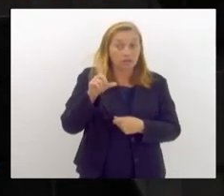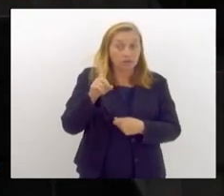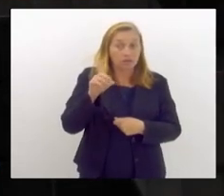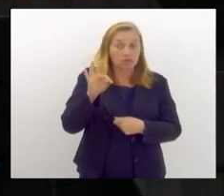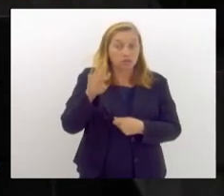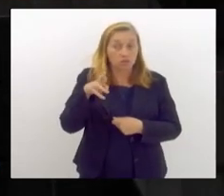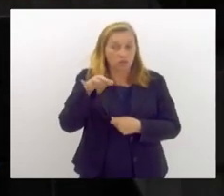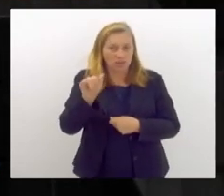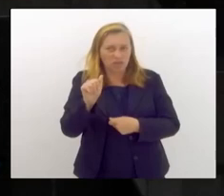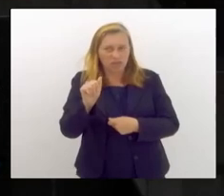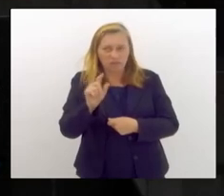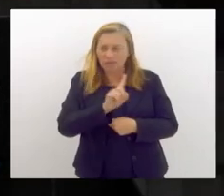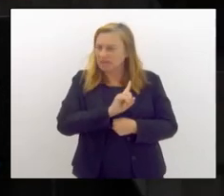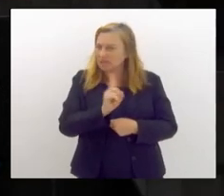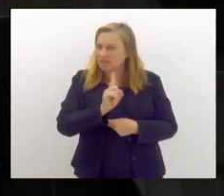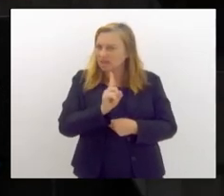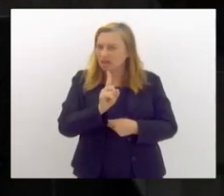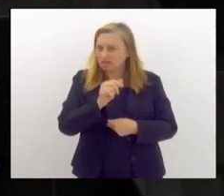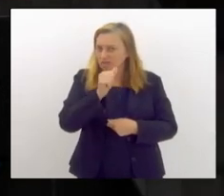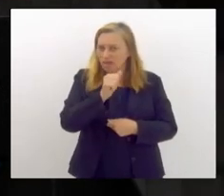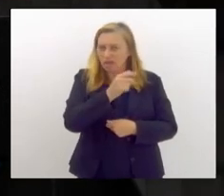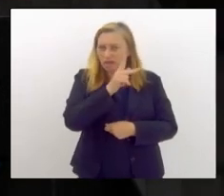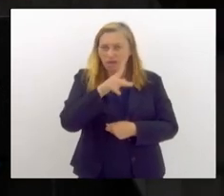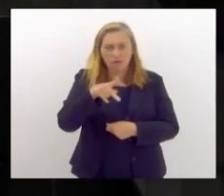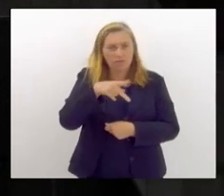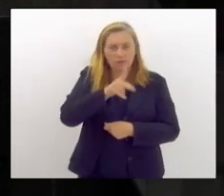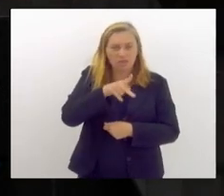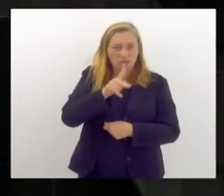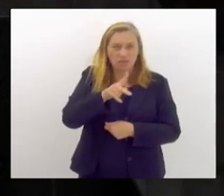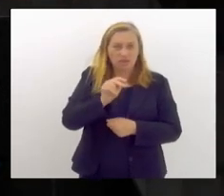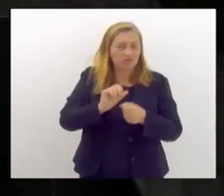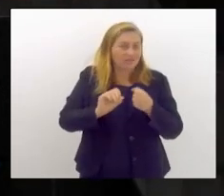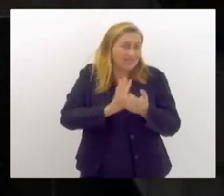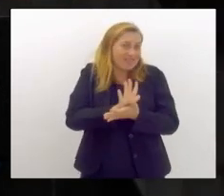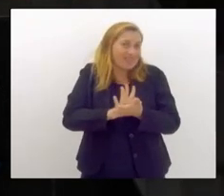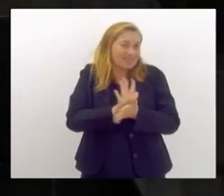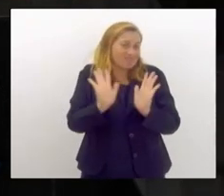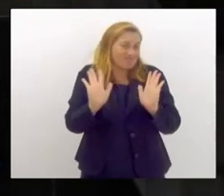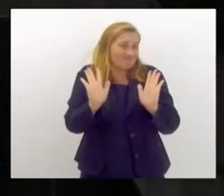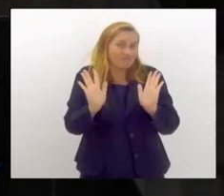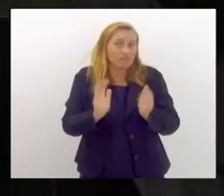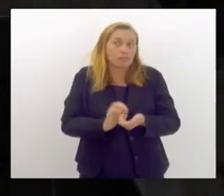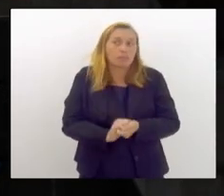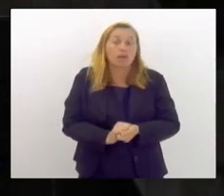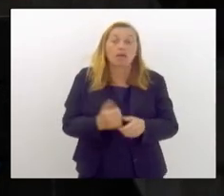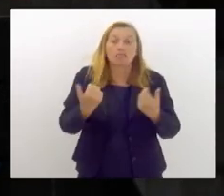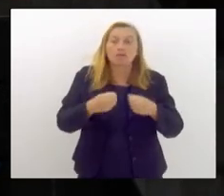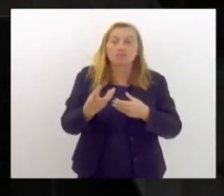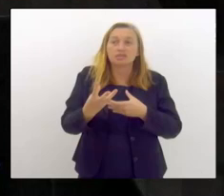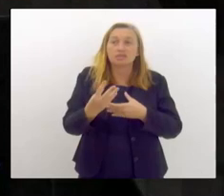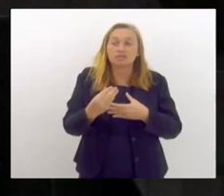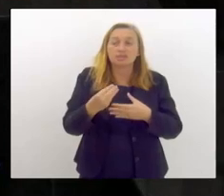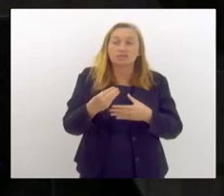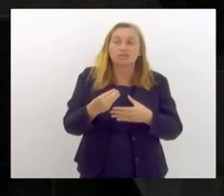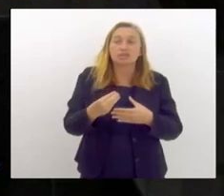auditoria da Petrobras, não, que ela, auditando a si mesmo, não audita nada. Isso é de auditoria externa,